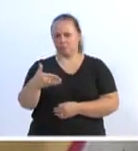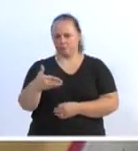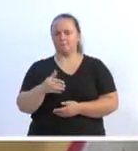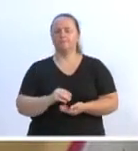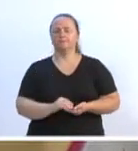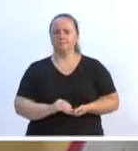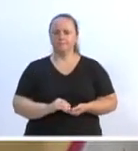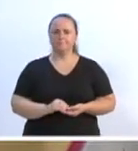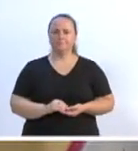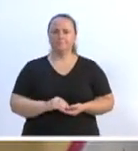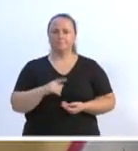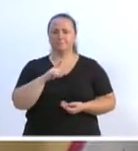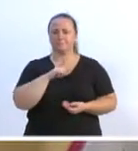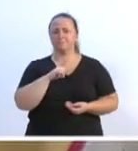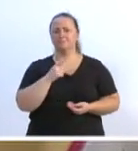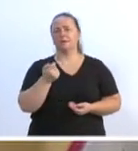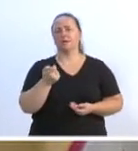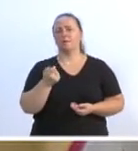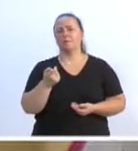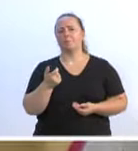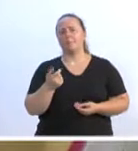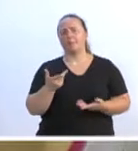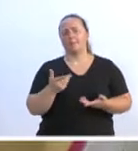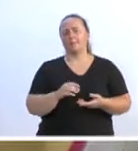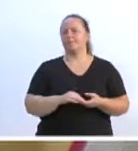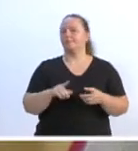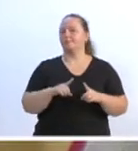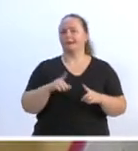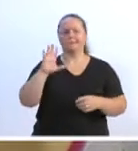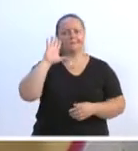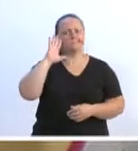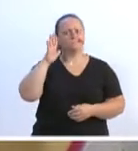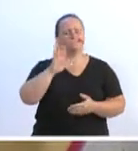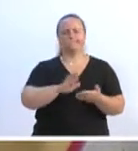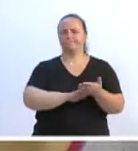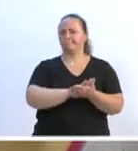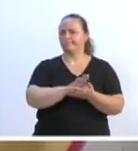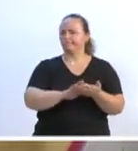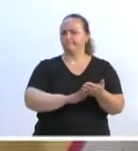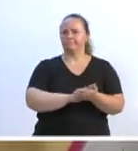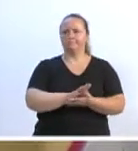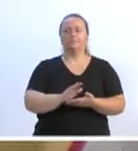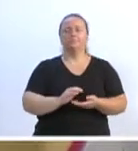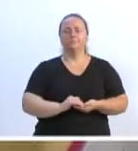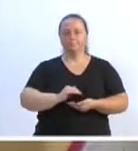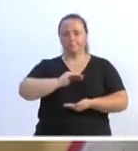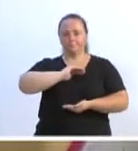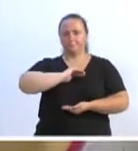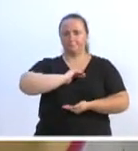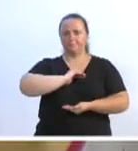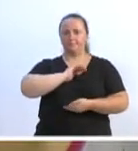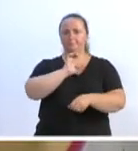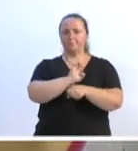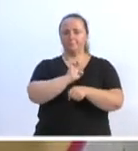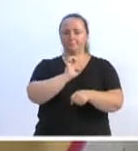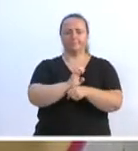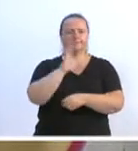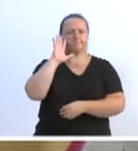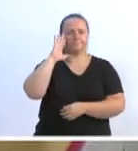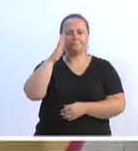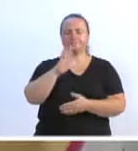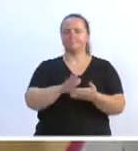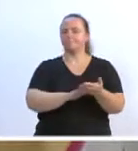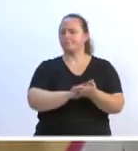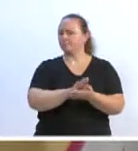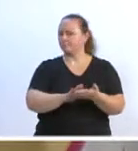pequena lá mas que ainda não foi resolvida pela defesa civil estadual o senador dalírio beber